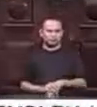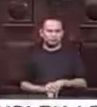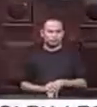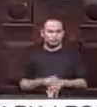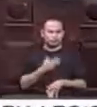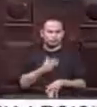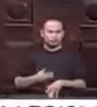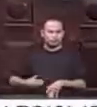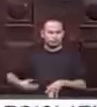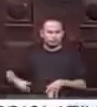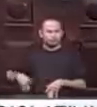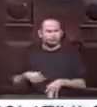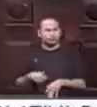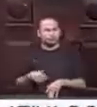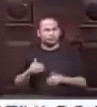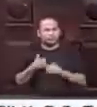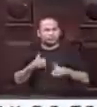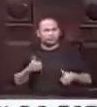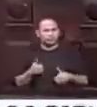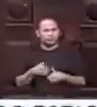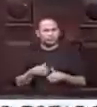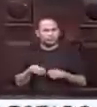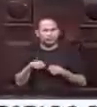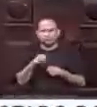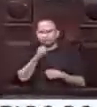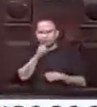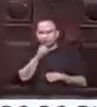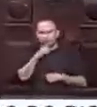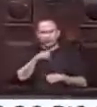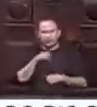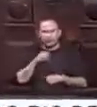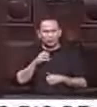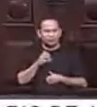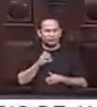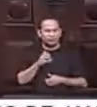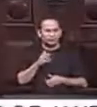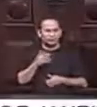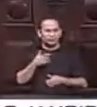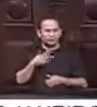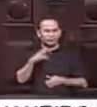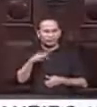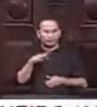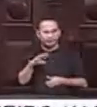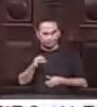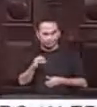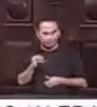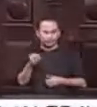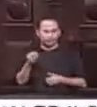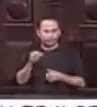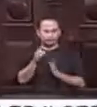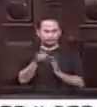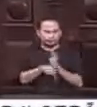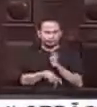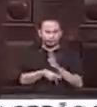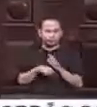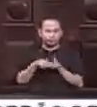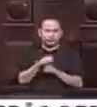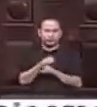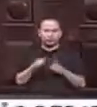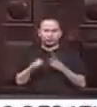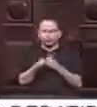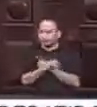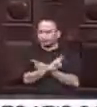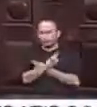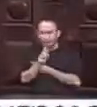governador, vice-governador, etc. Então é um absurdo vetar esse projeto. Realmente a sociedade não